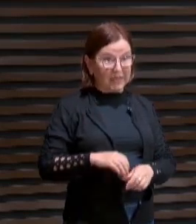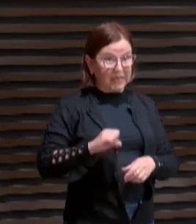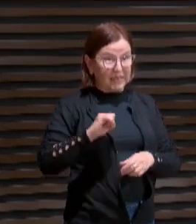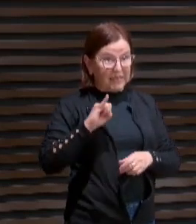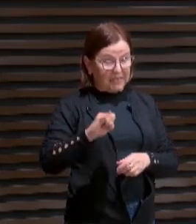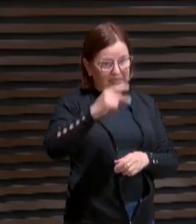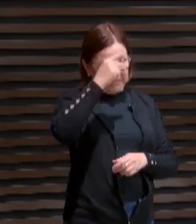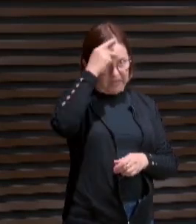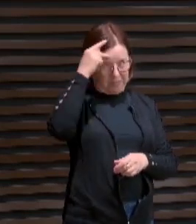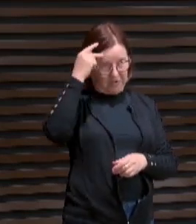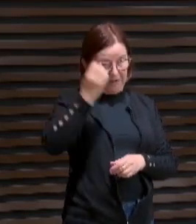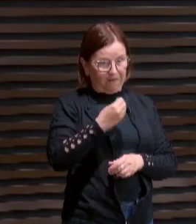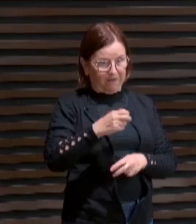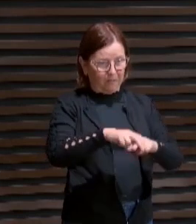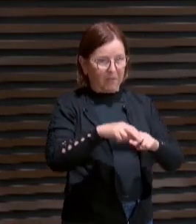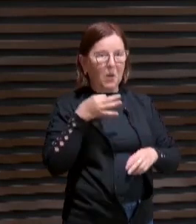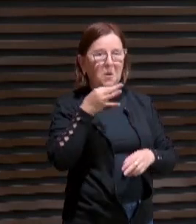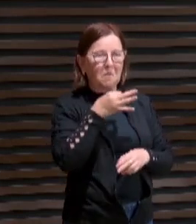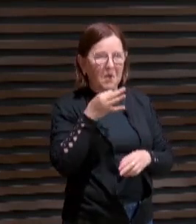não tem opinião que vale a pena.